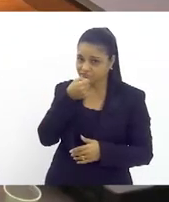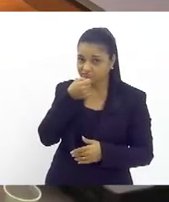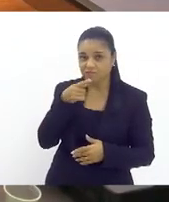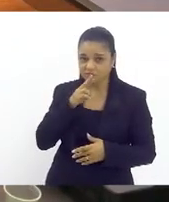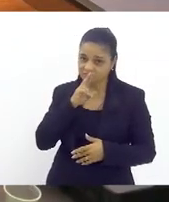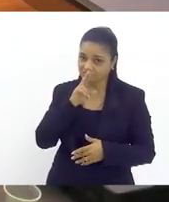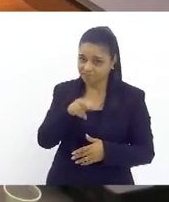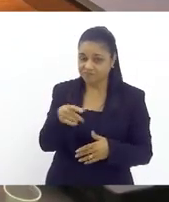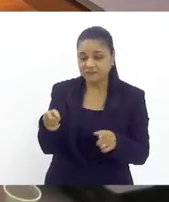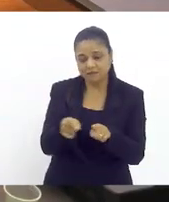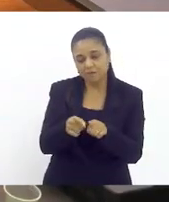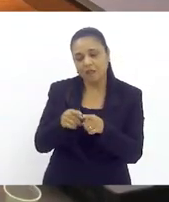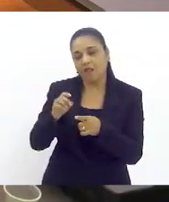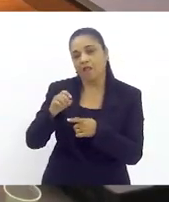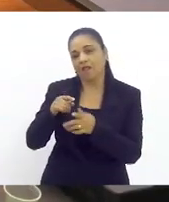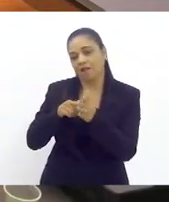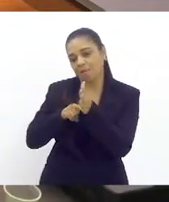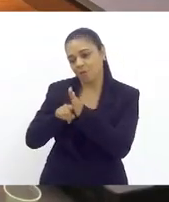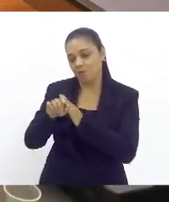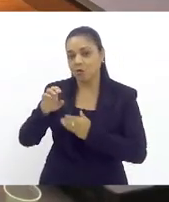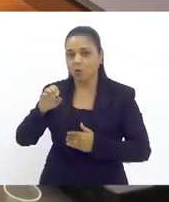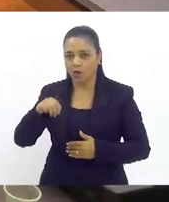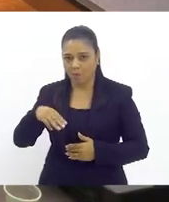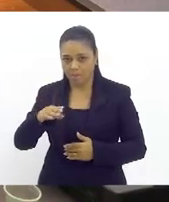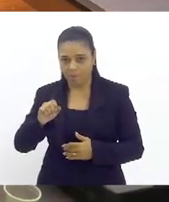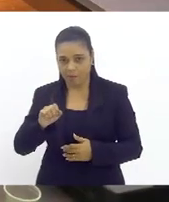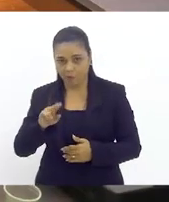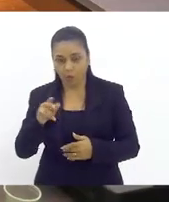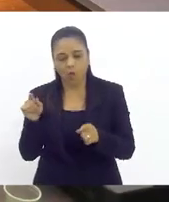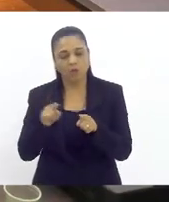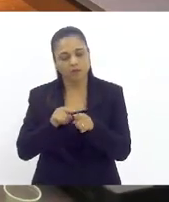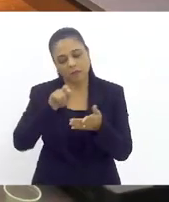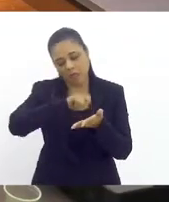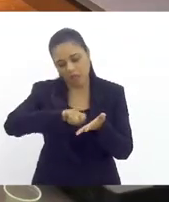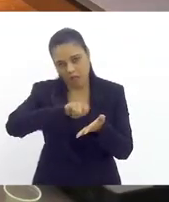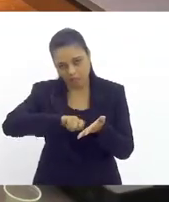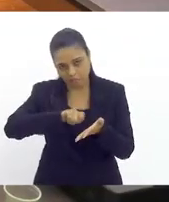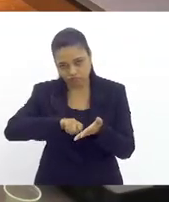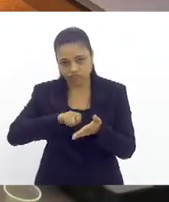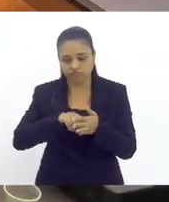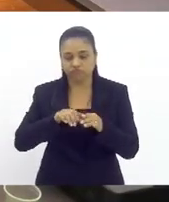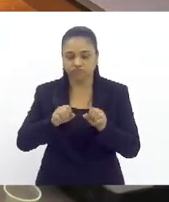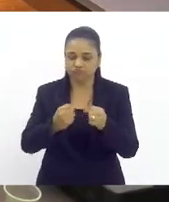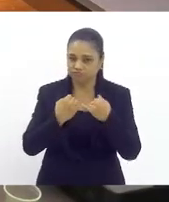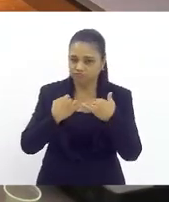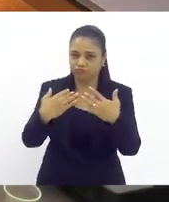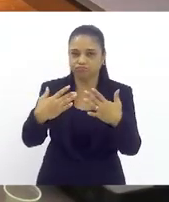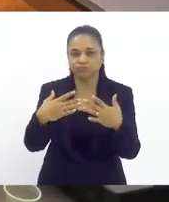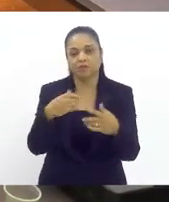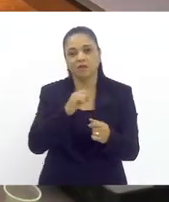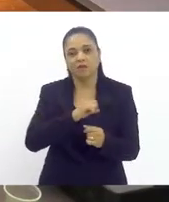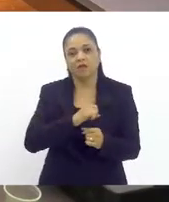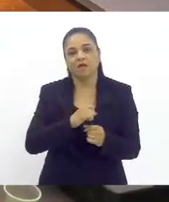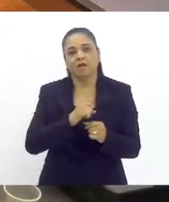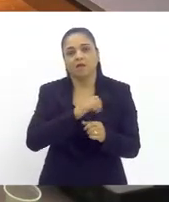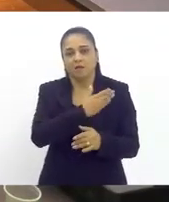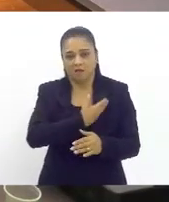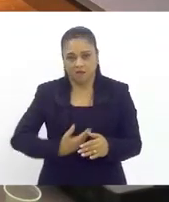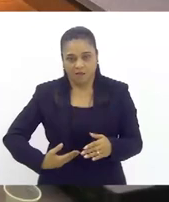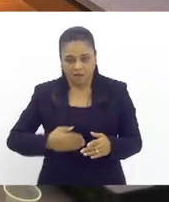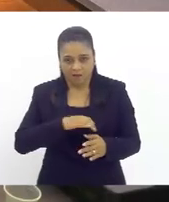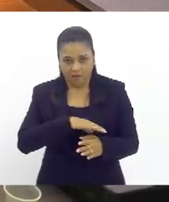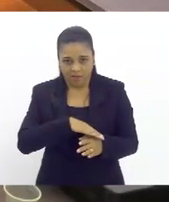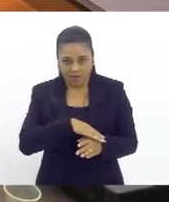o Emanuel te questionou e o outros que você anotou durante aqui a audiência Alba Simon bióloga